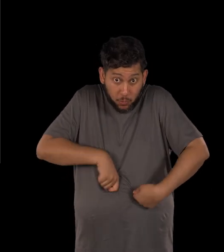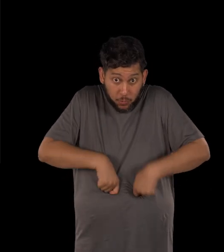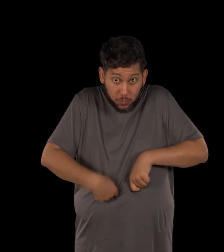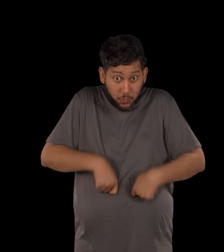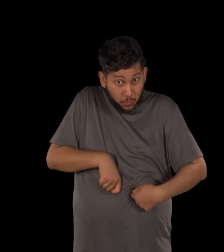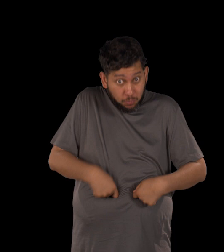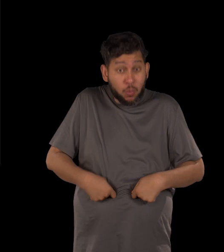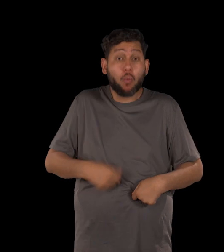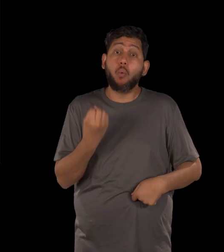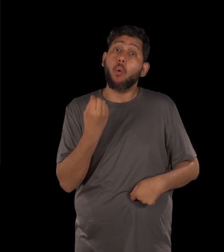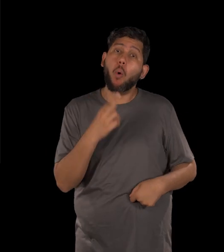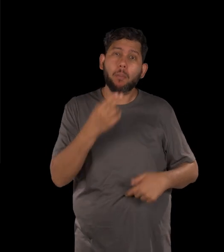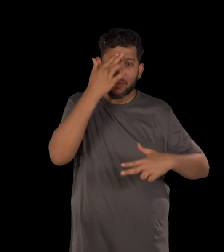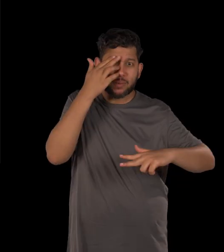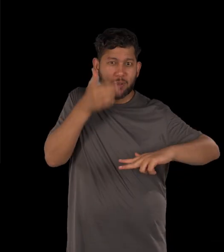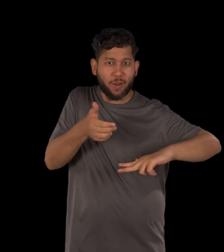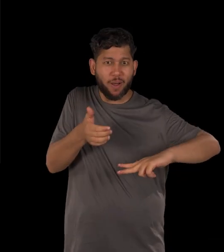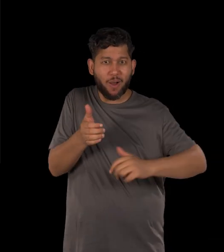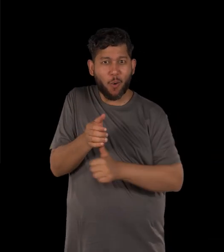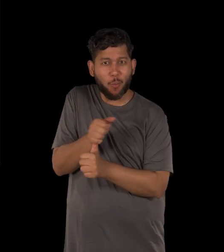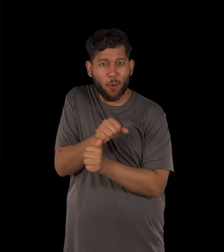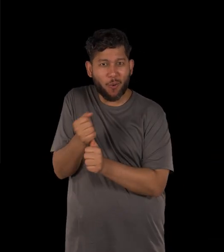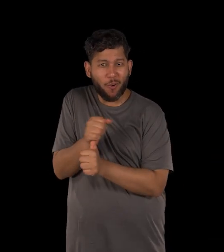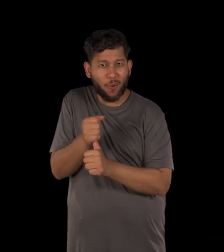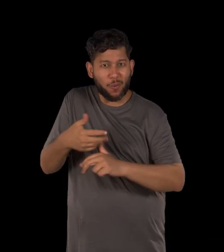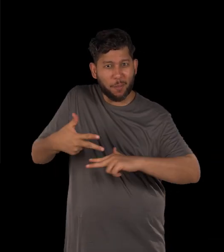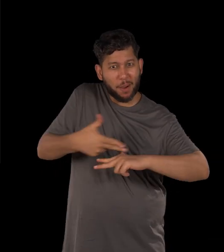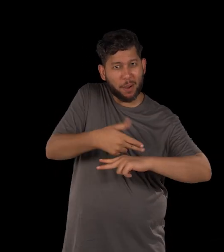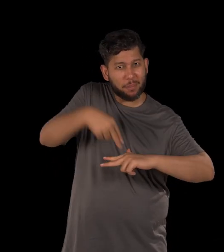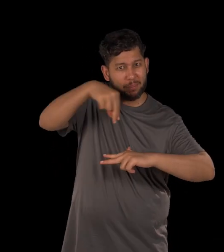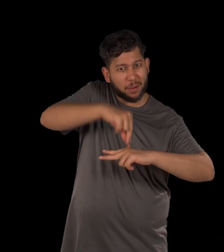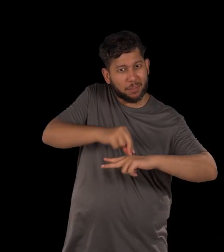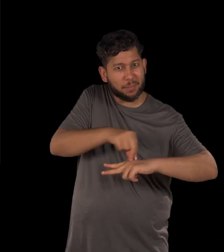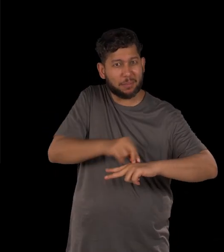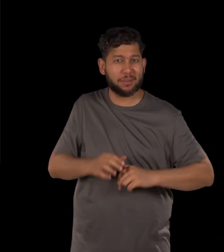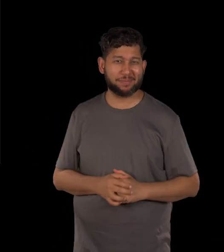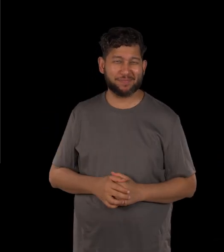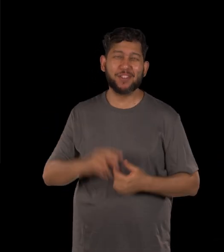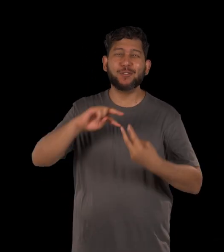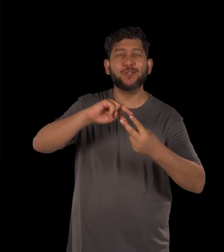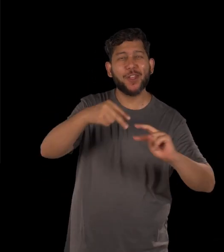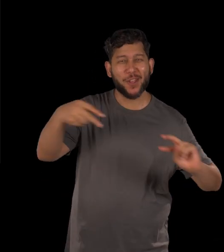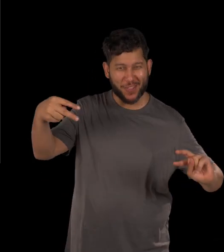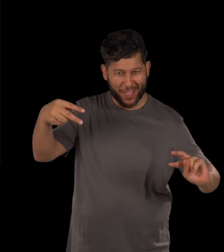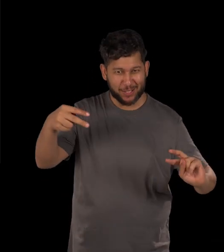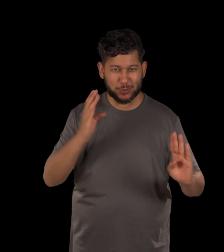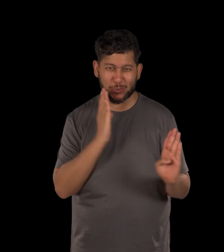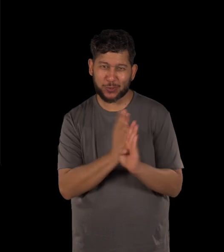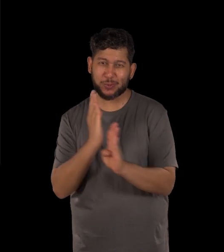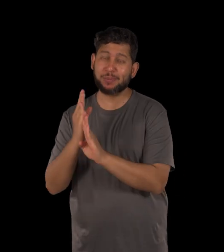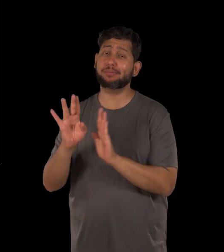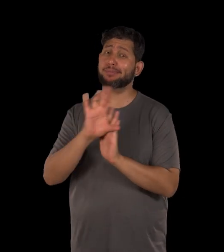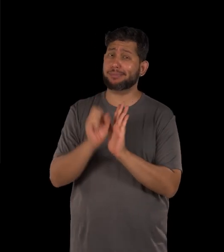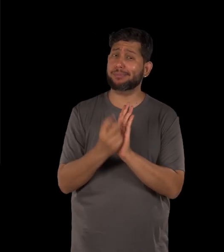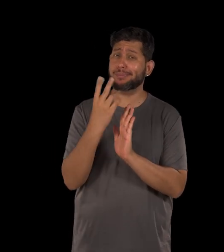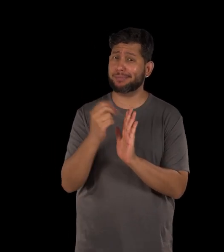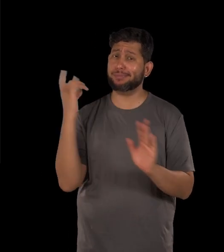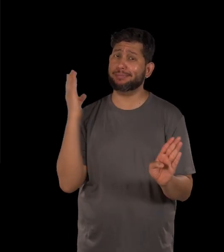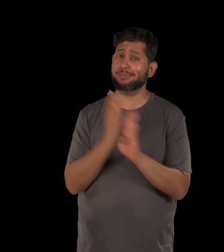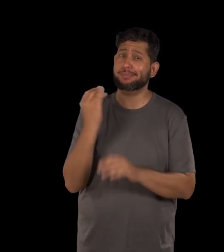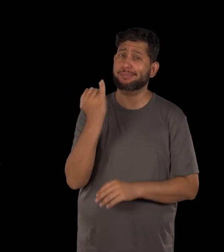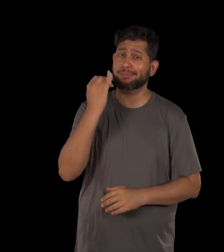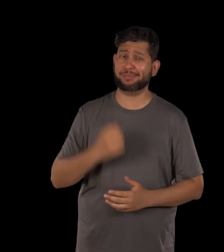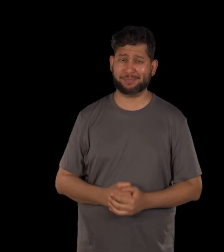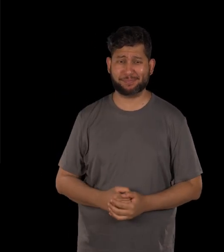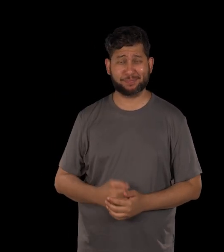robótica. A descoberta do código genético é o grande feito da segunda metade do século XX. Em